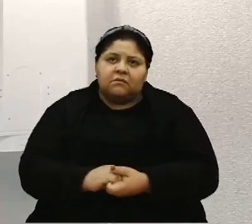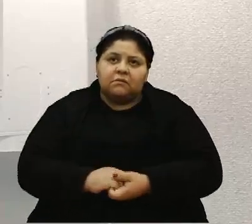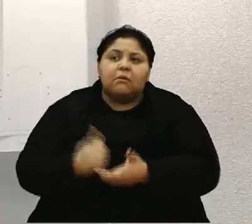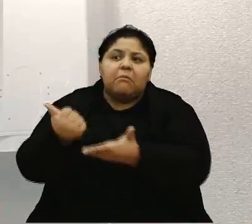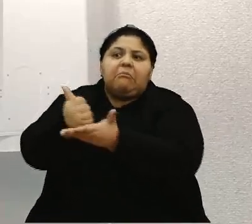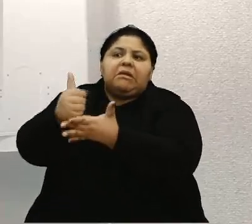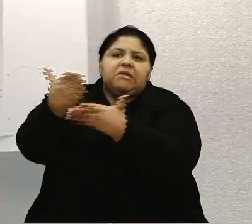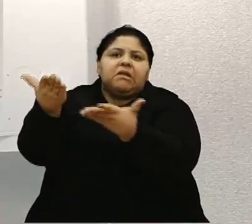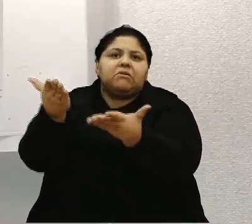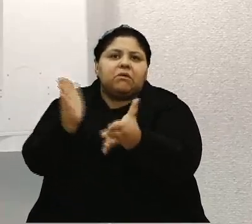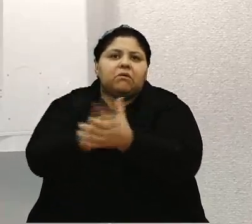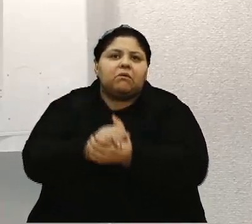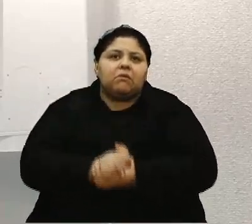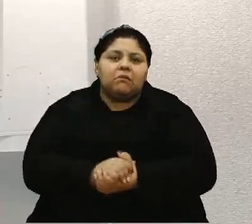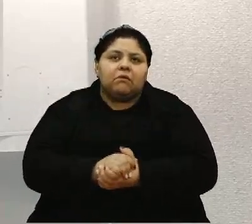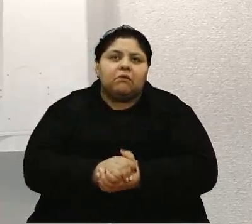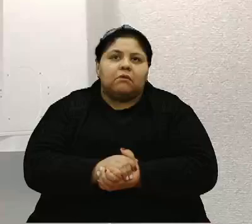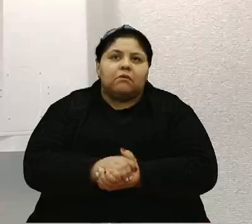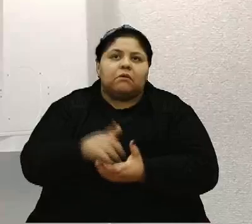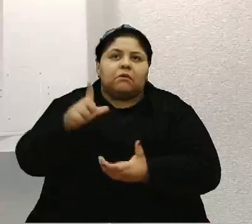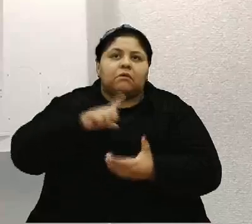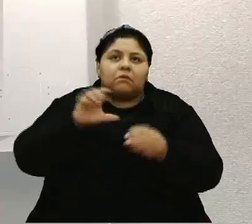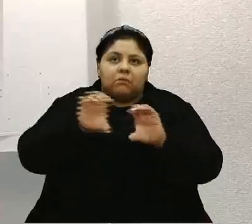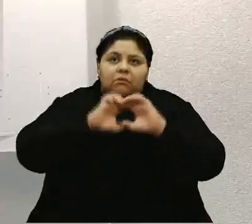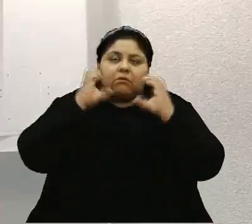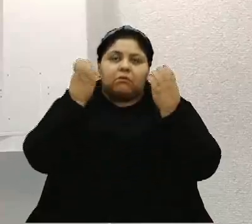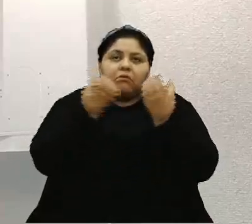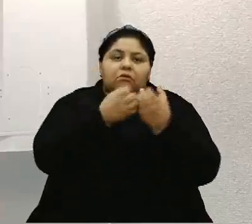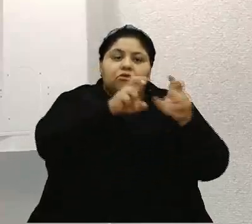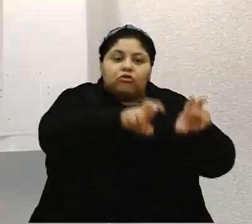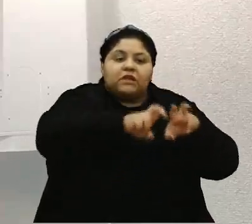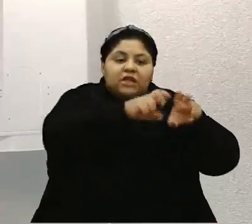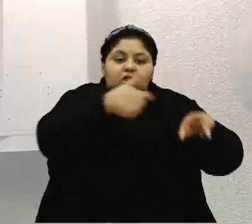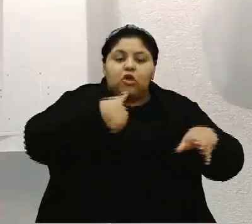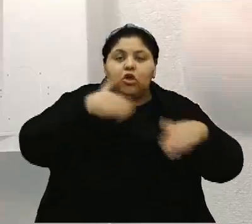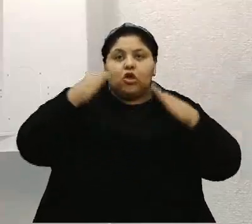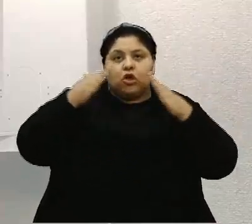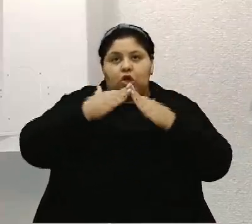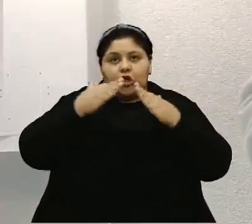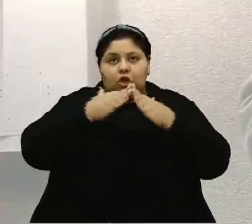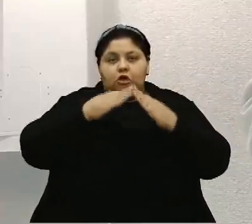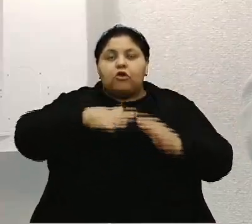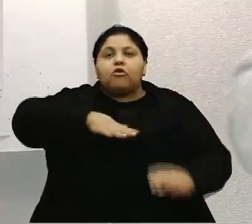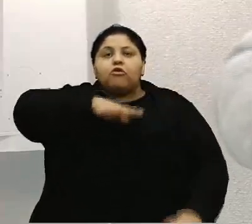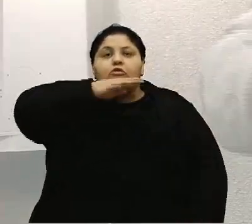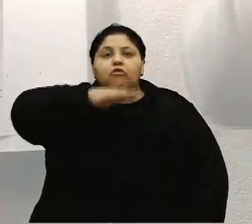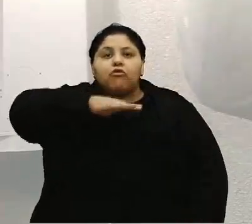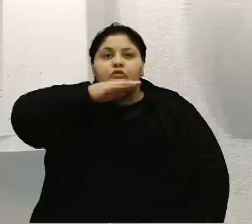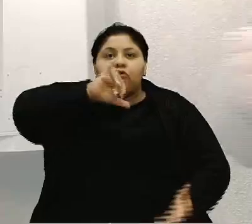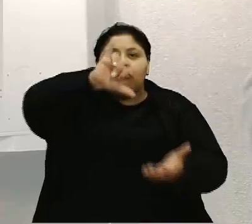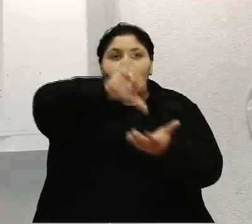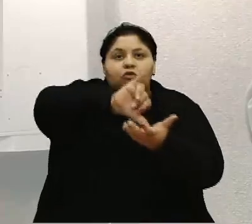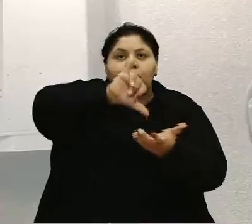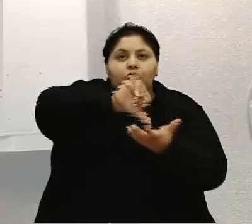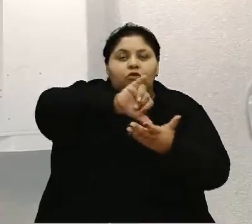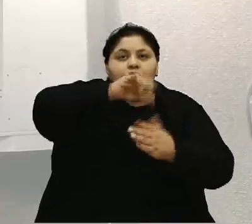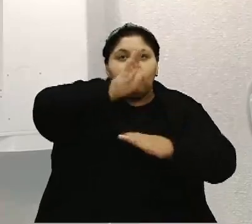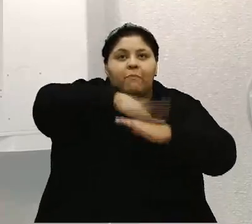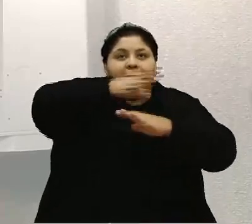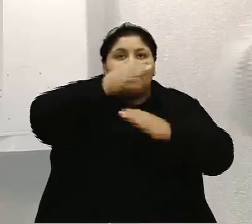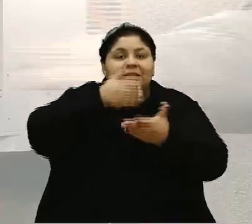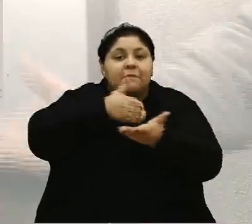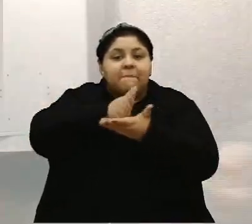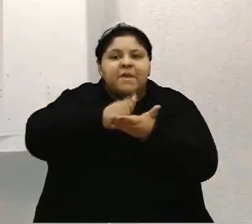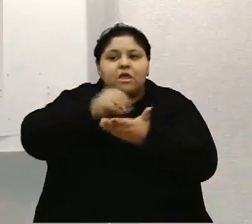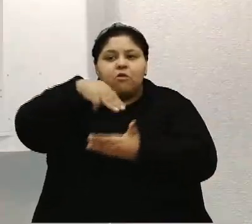no quê? Eu tenho a comunidade de Fazenda Souza, onde eu moro, onde que um terreno na avenida principal custa mais de R$500 mil